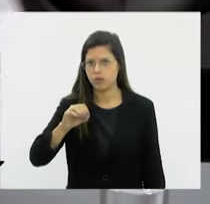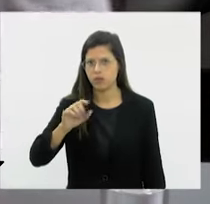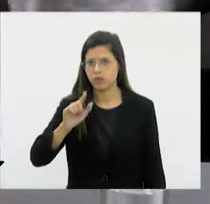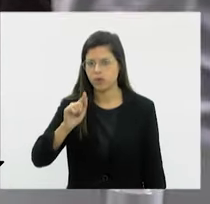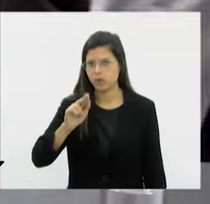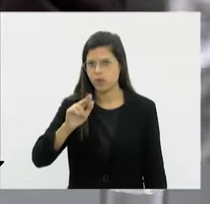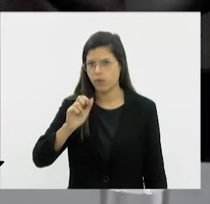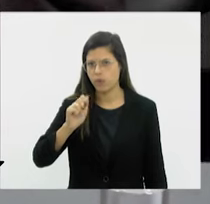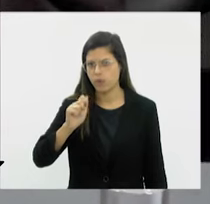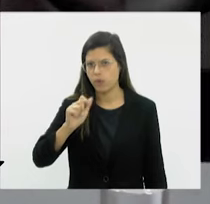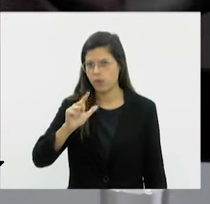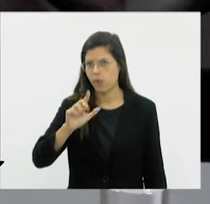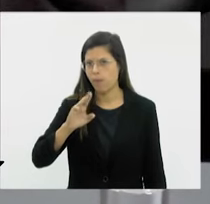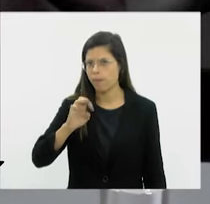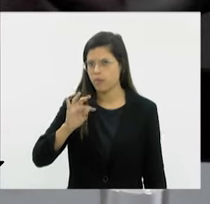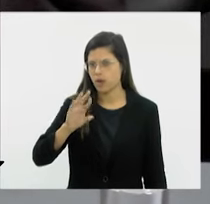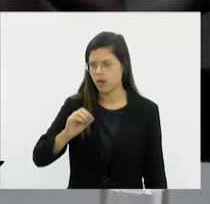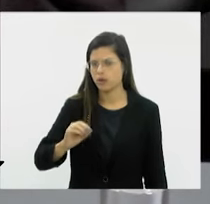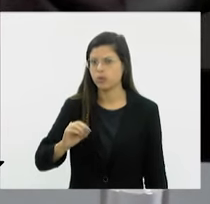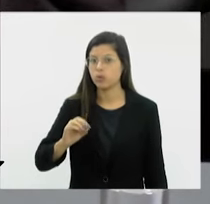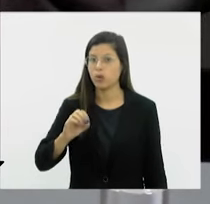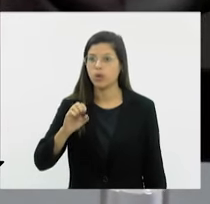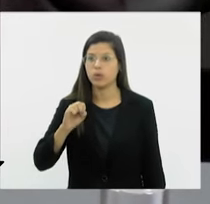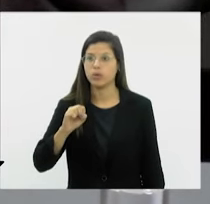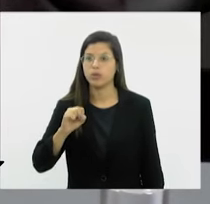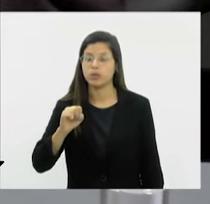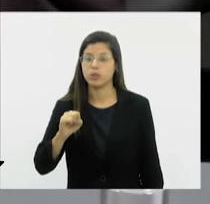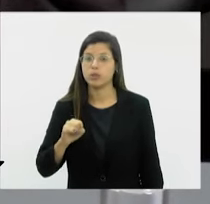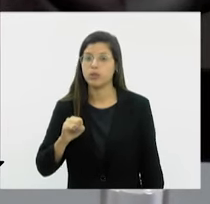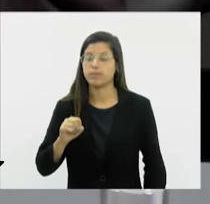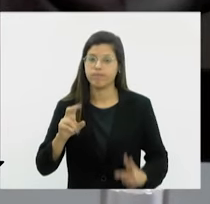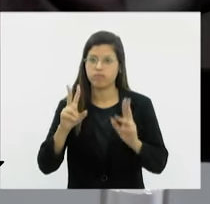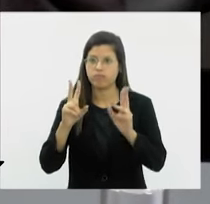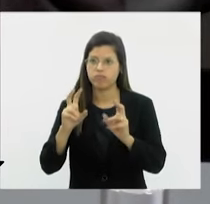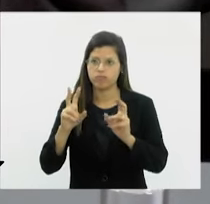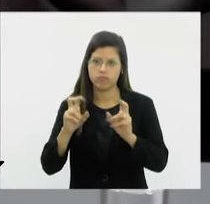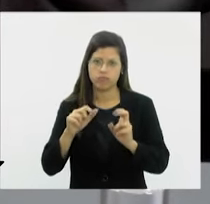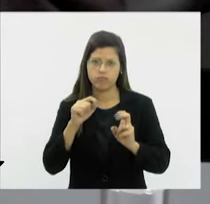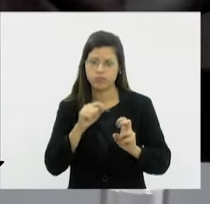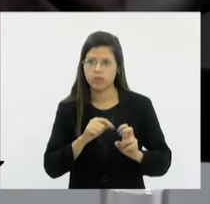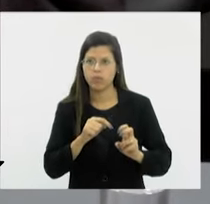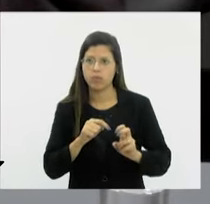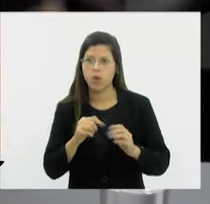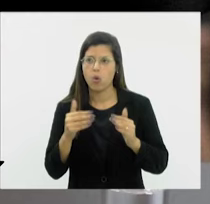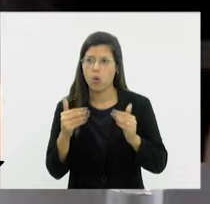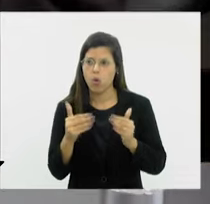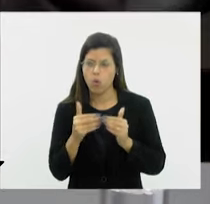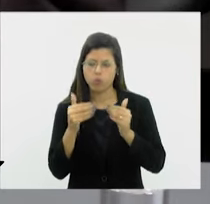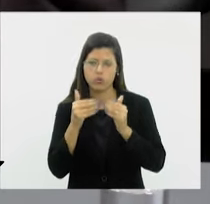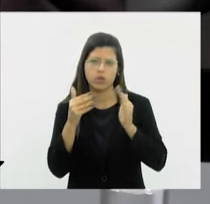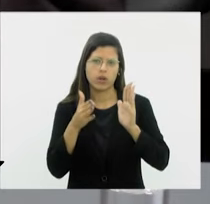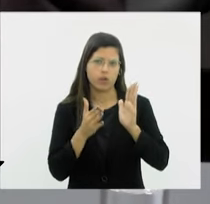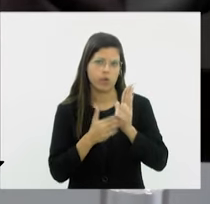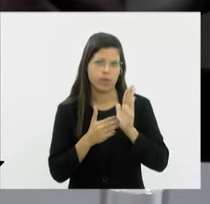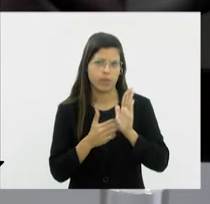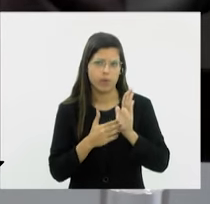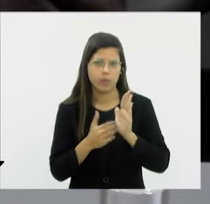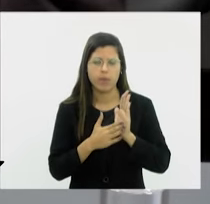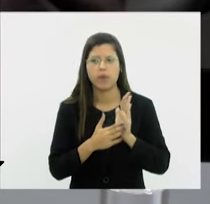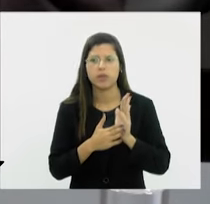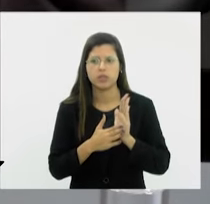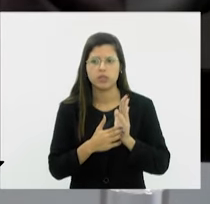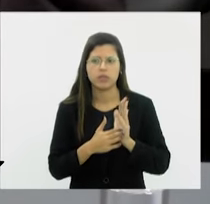Gualberto, se em estado fosse sobre o tema, seguramente concordaria com a proposta